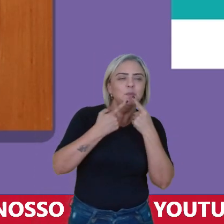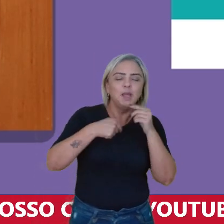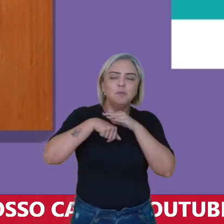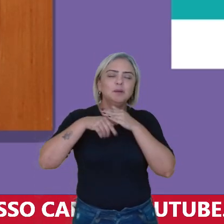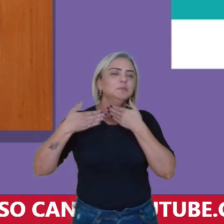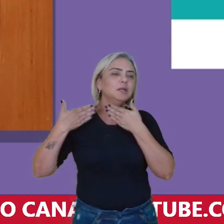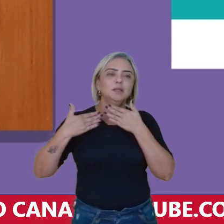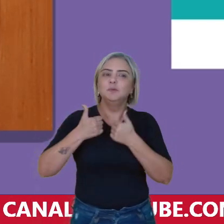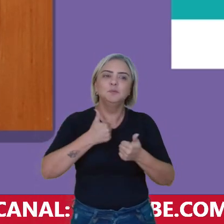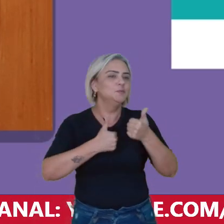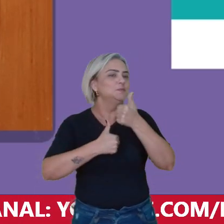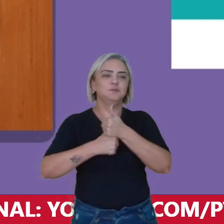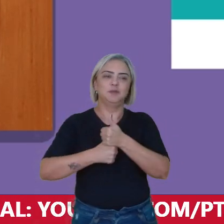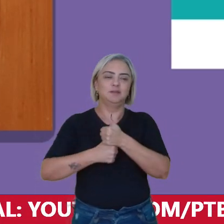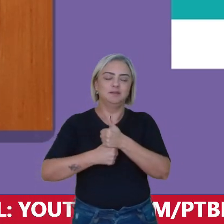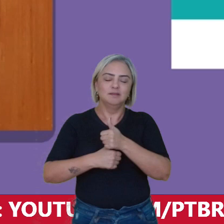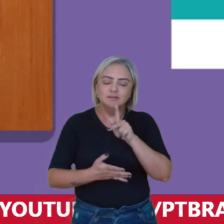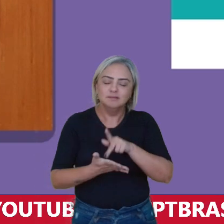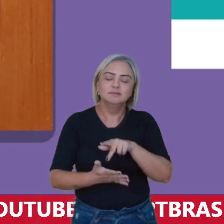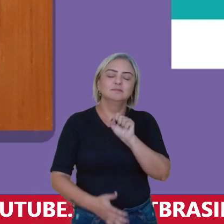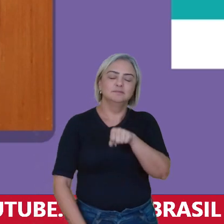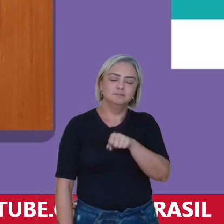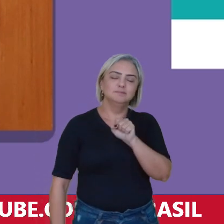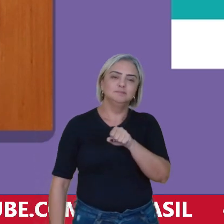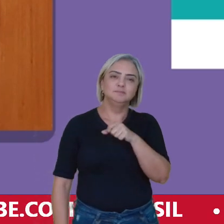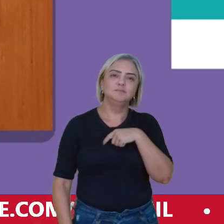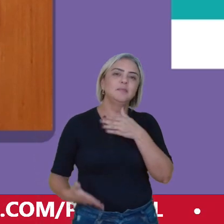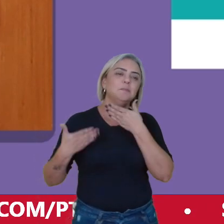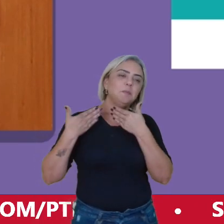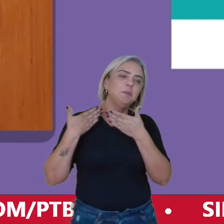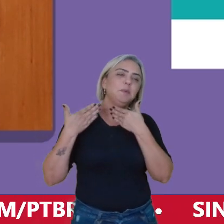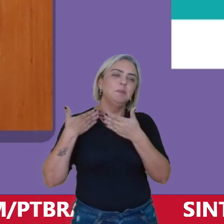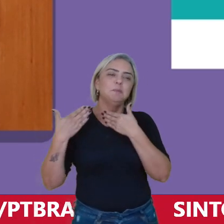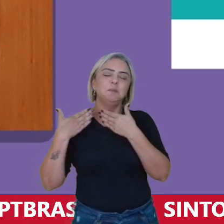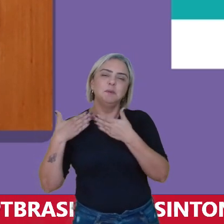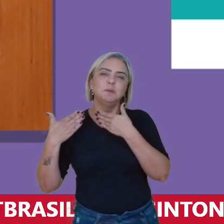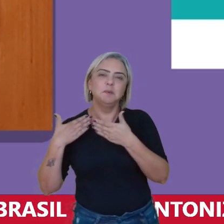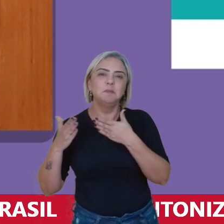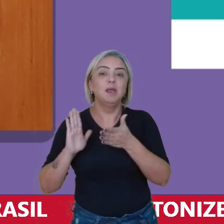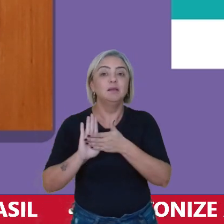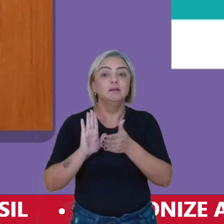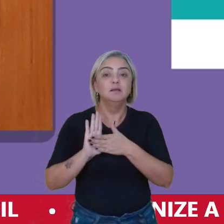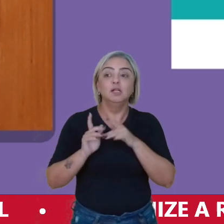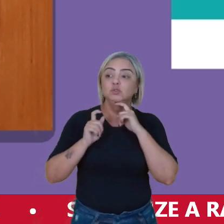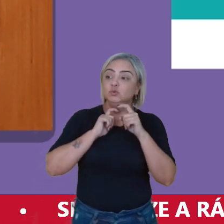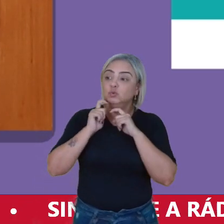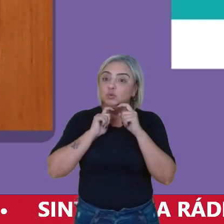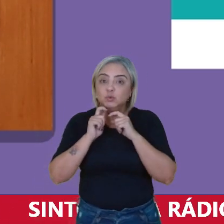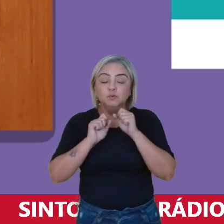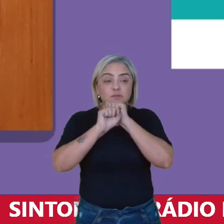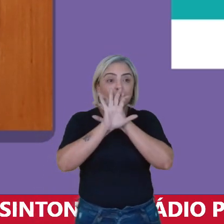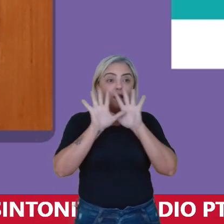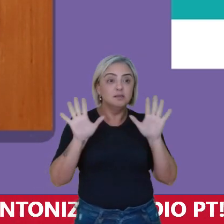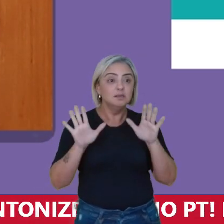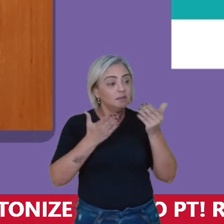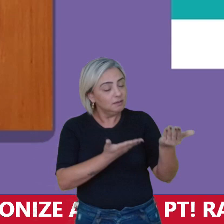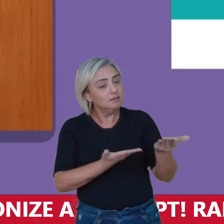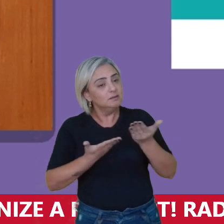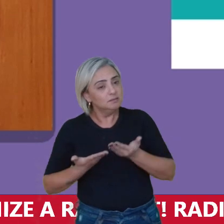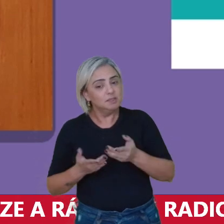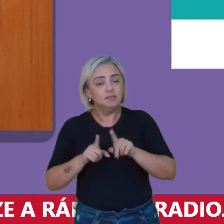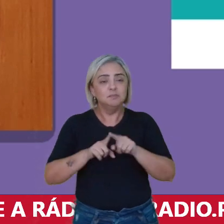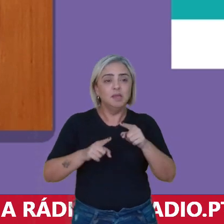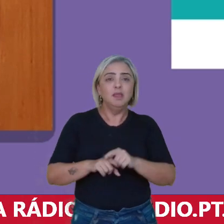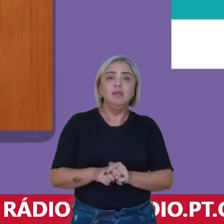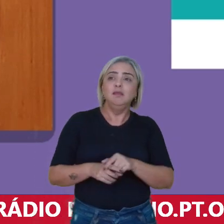dá para substituir, né? A gente realmente bater aquele papo sobre as nossas propostas, tirar as dúvidas e receber também